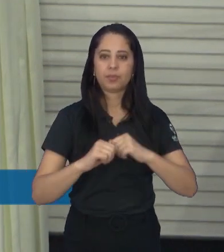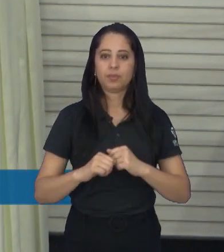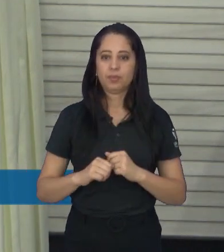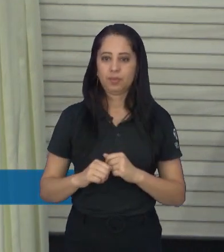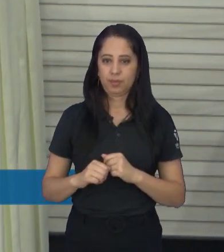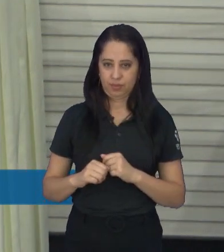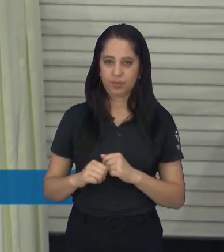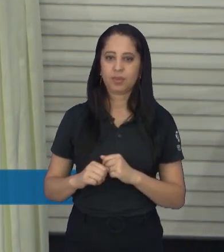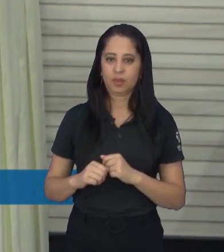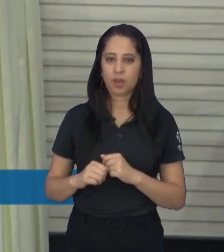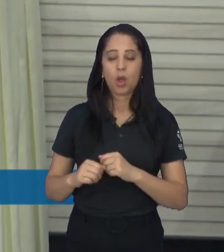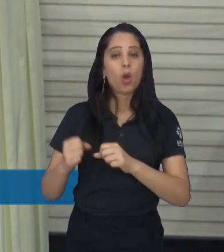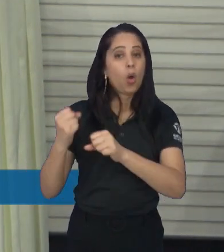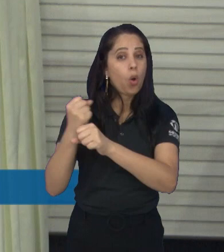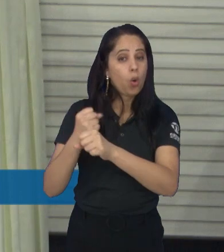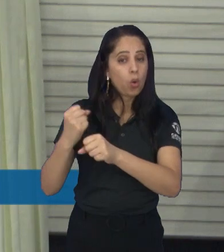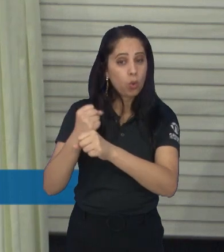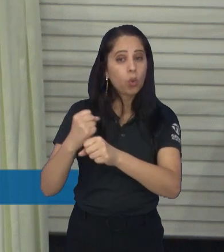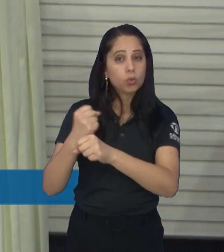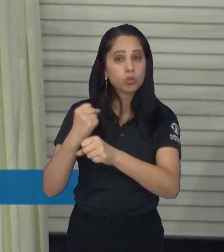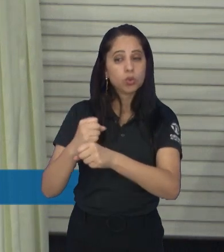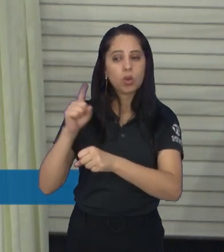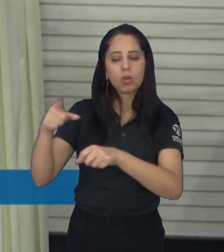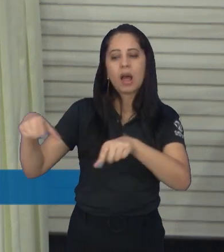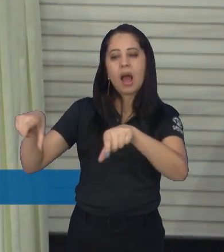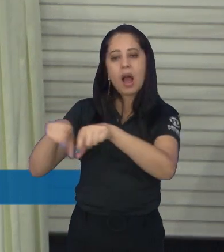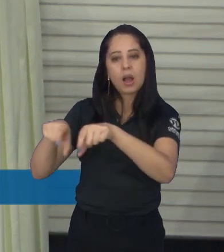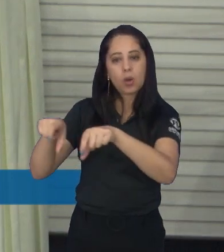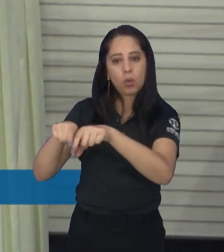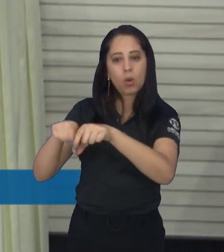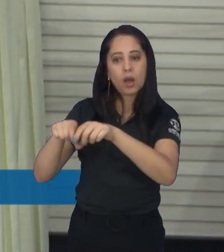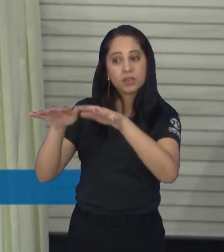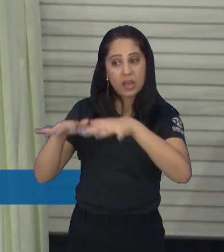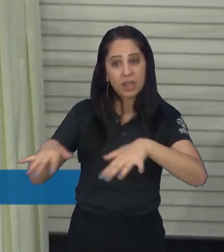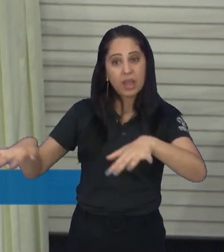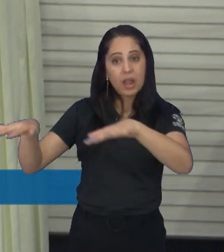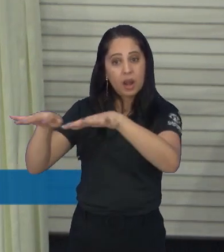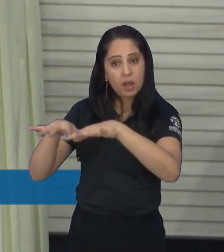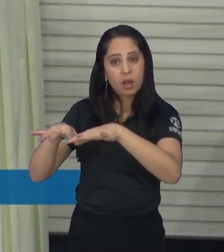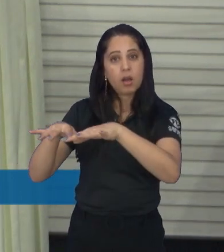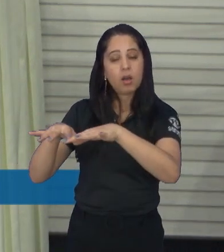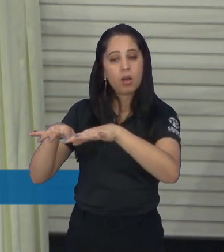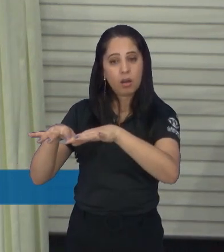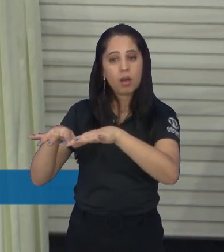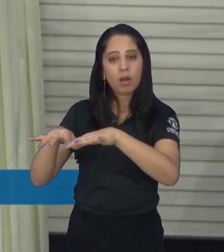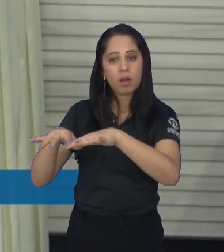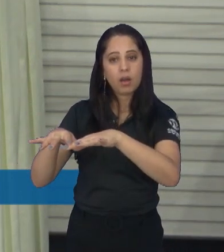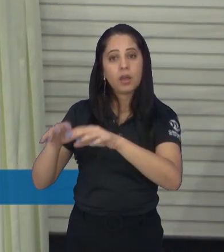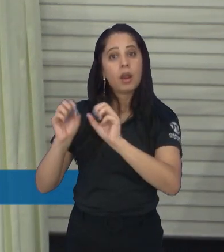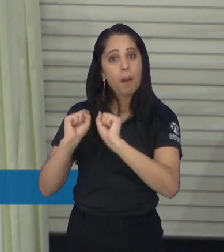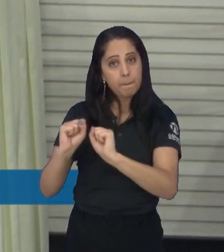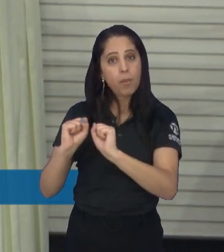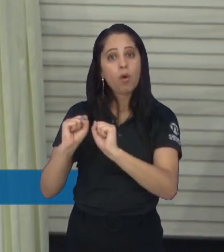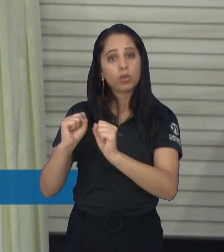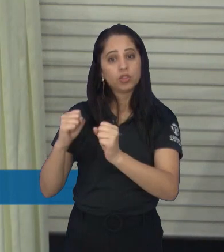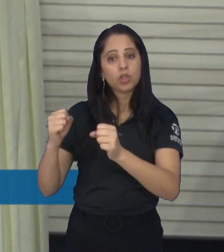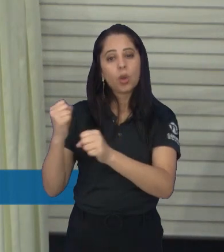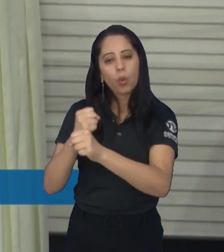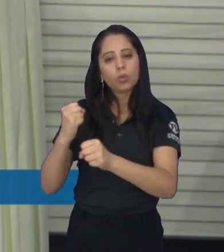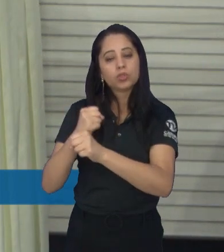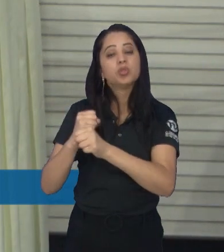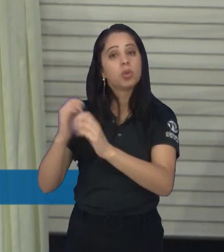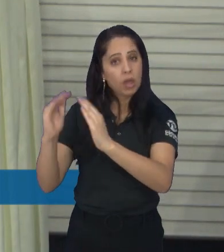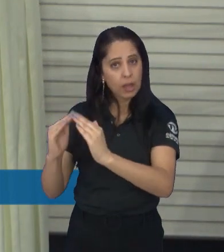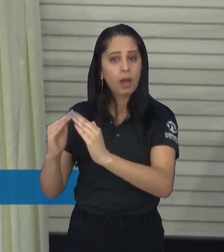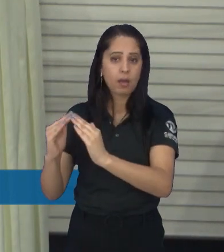né bem Aquela aquele aquela área é espaço também para construção de moradias também